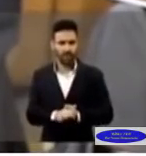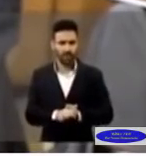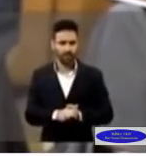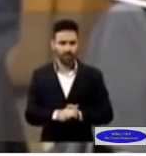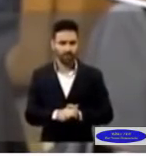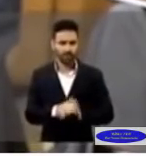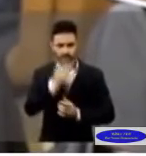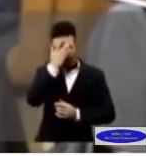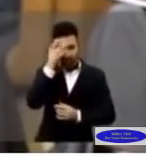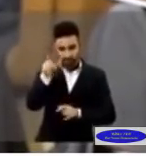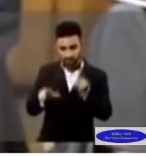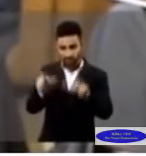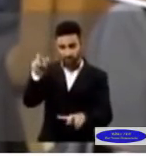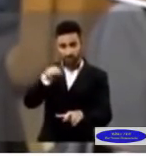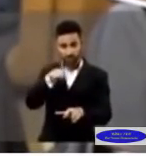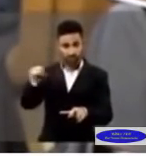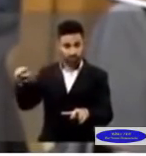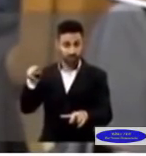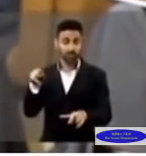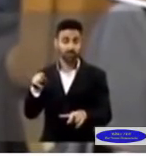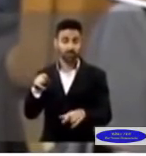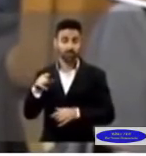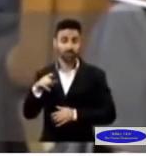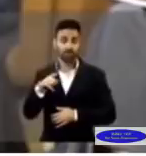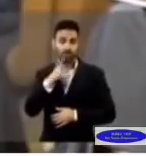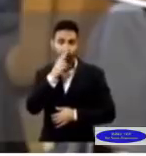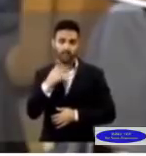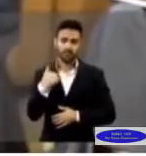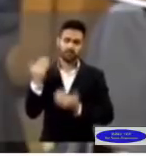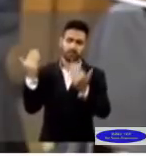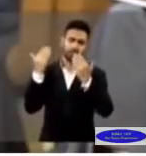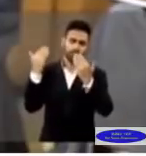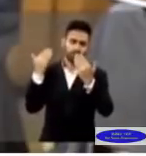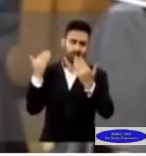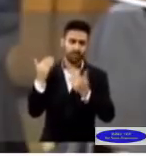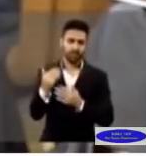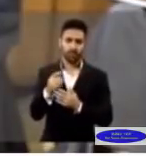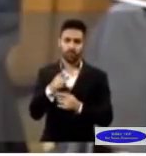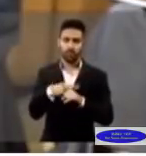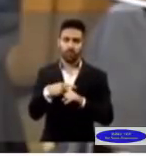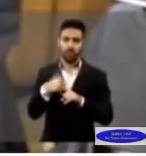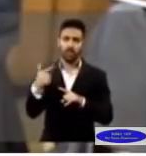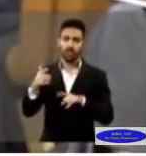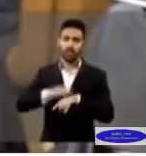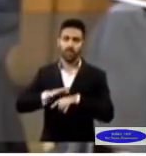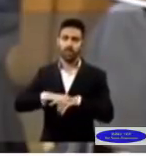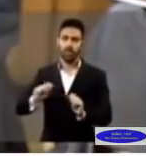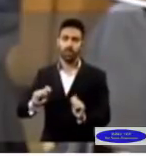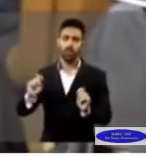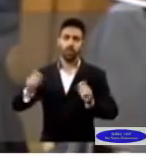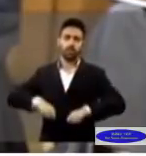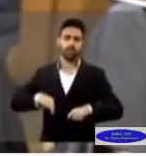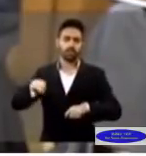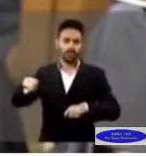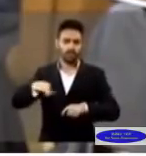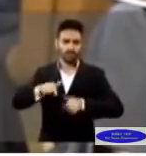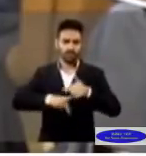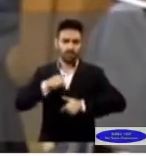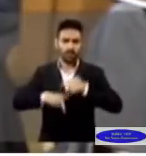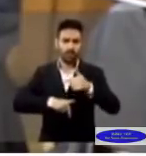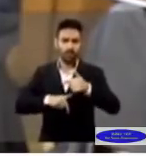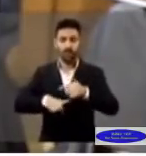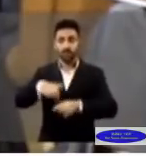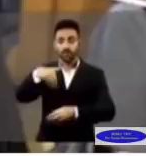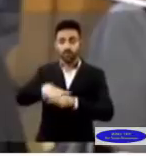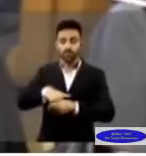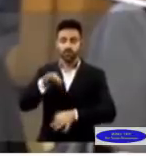procuradores da República, integrantes das assim chamadas forças-tarefas criadas pela PGR, têm